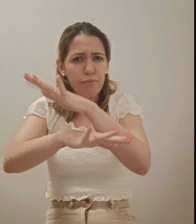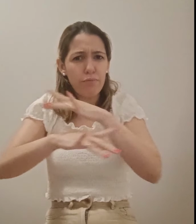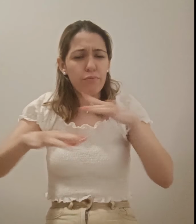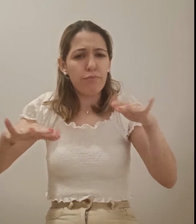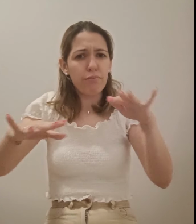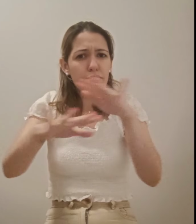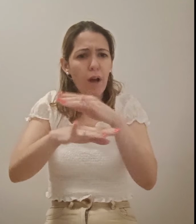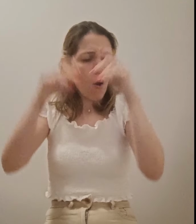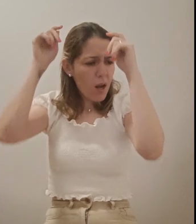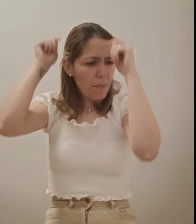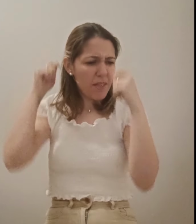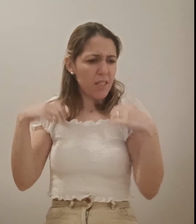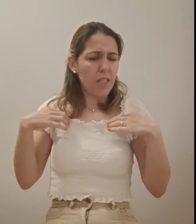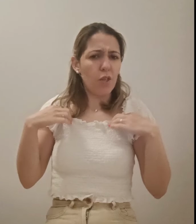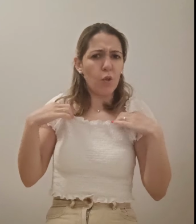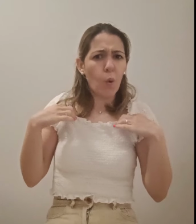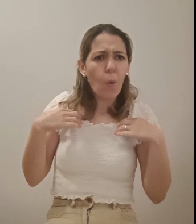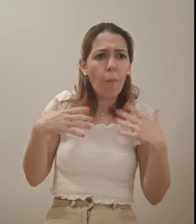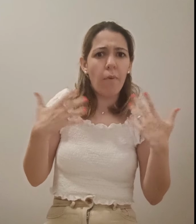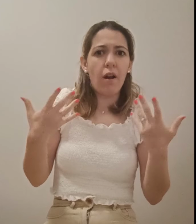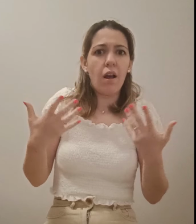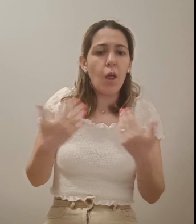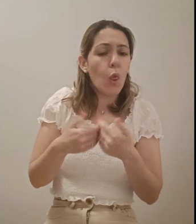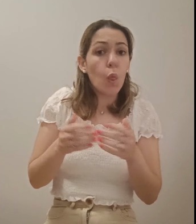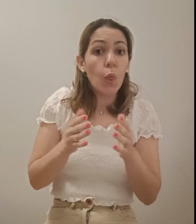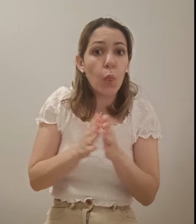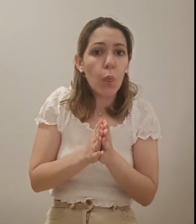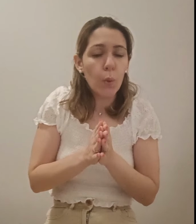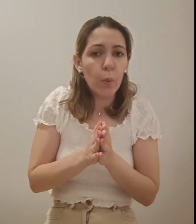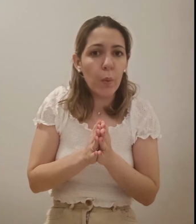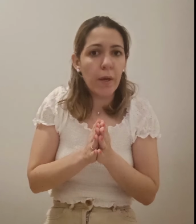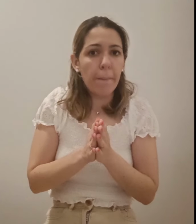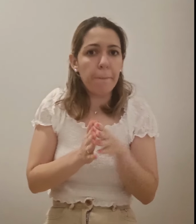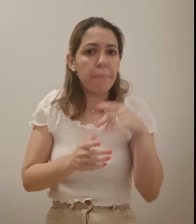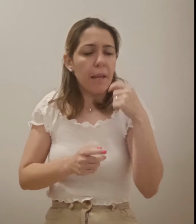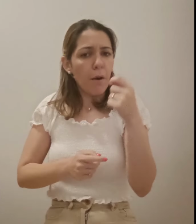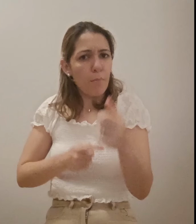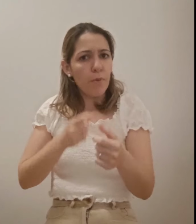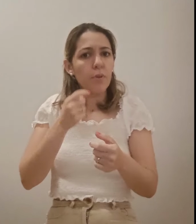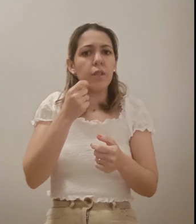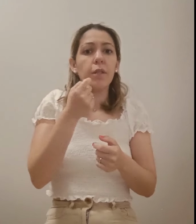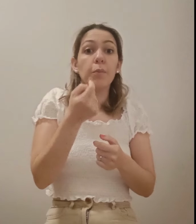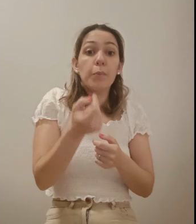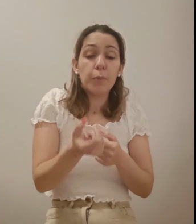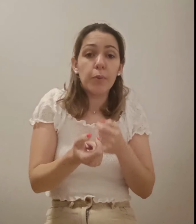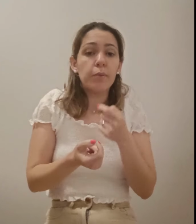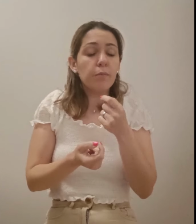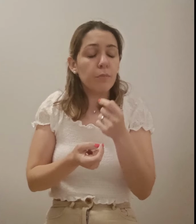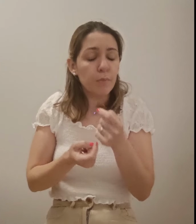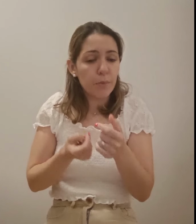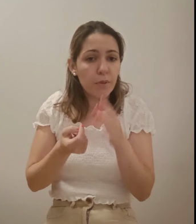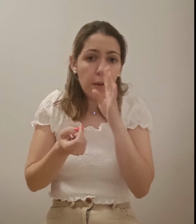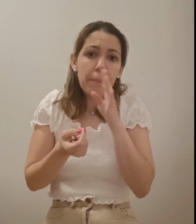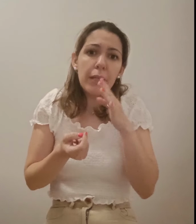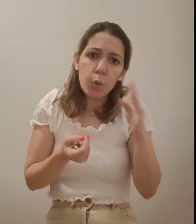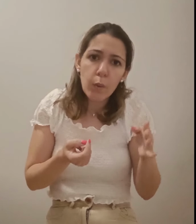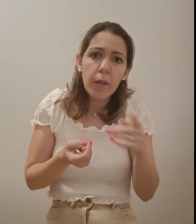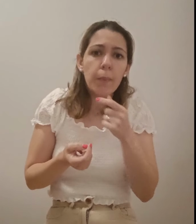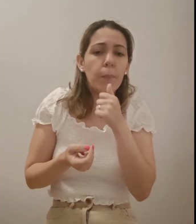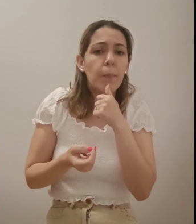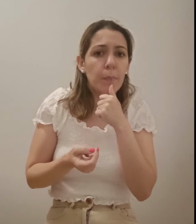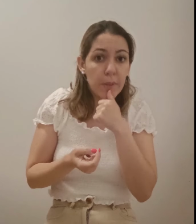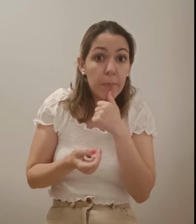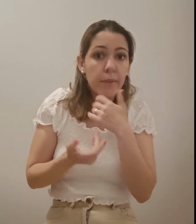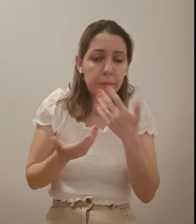parecia deslocado numa simples rua de cidade. No entanto, aos poucos fomos-nos habituando ao insólito da situação. Aos